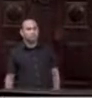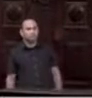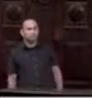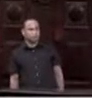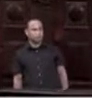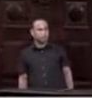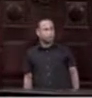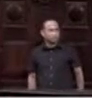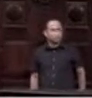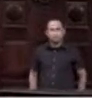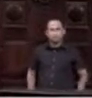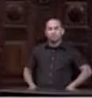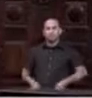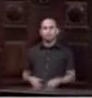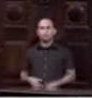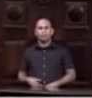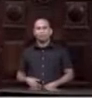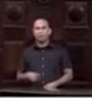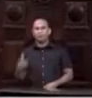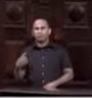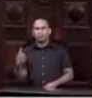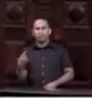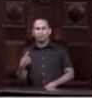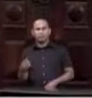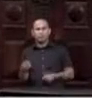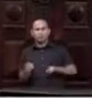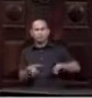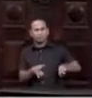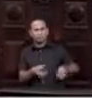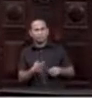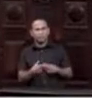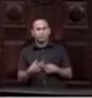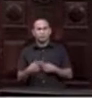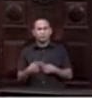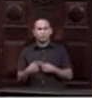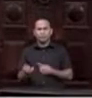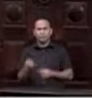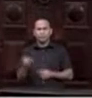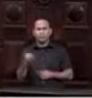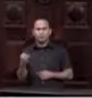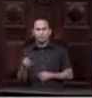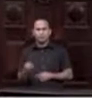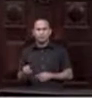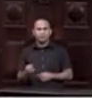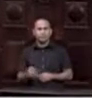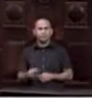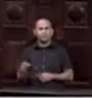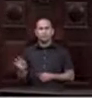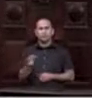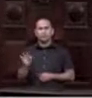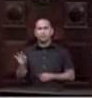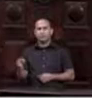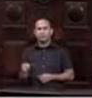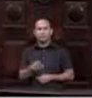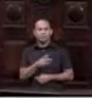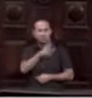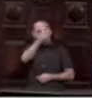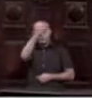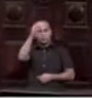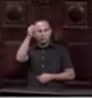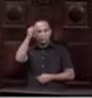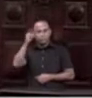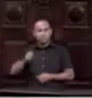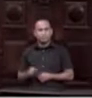Nós não deixamos de estar aqui apontando a situação da universidade pública, o ENF, o